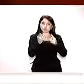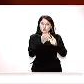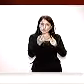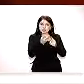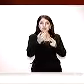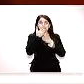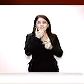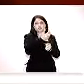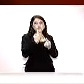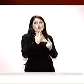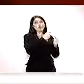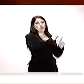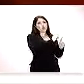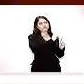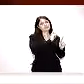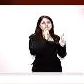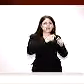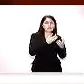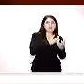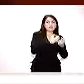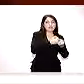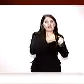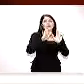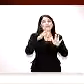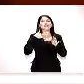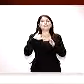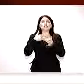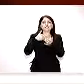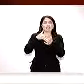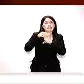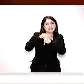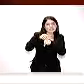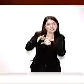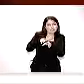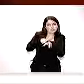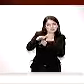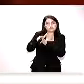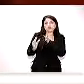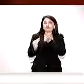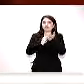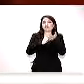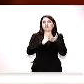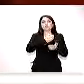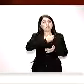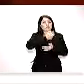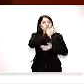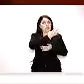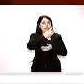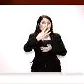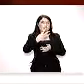ainda que caibam as advertências consignadas no corpo dos respectivos votos o item 43 não houve